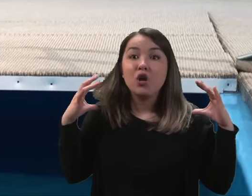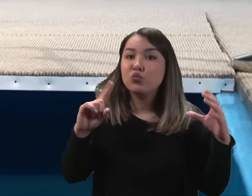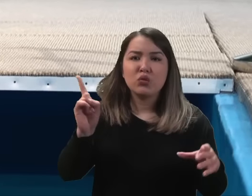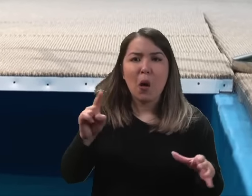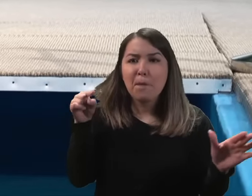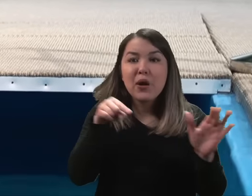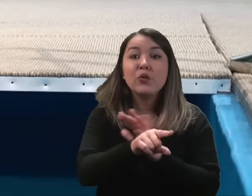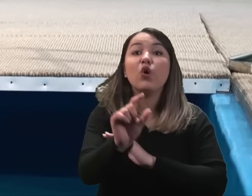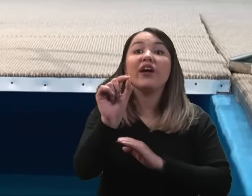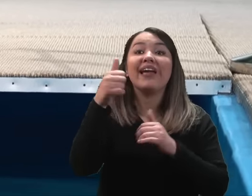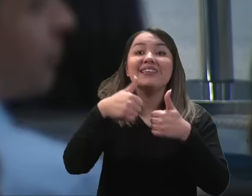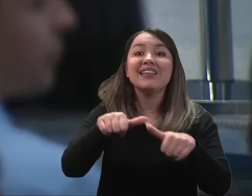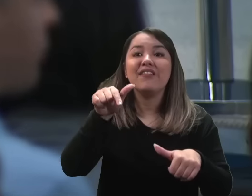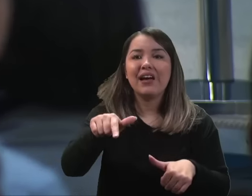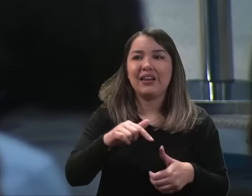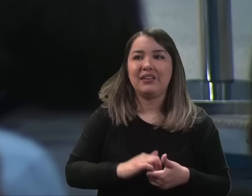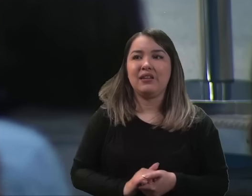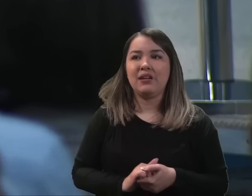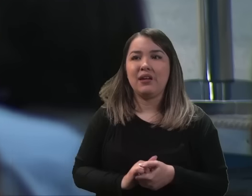mas havia sangue